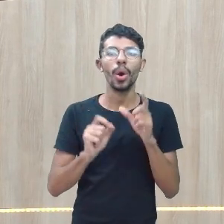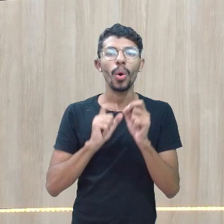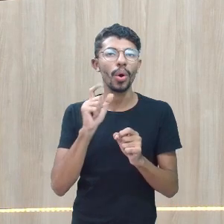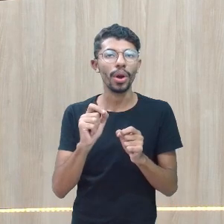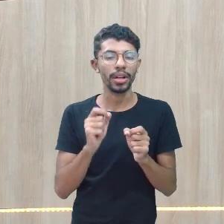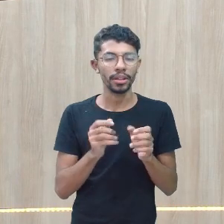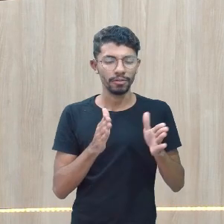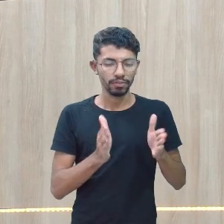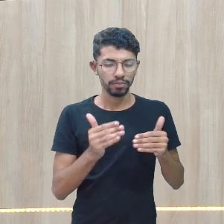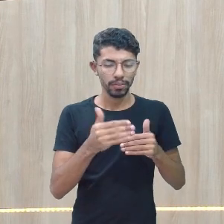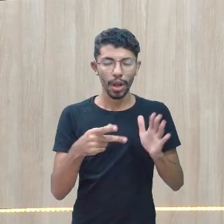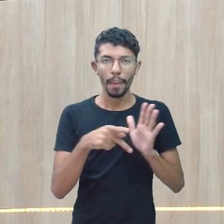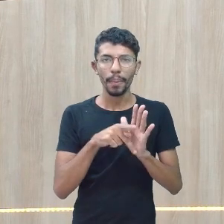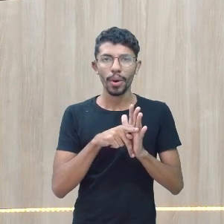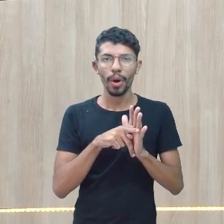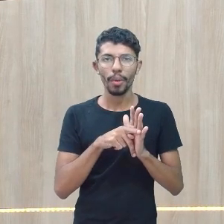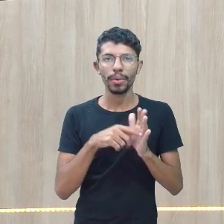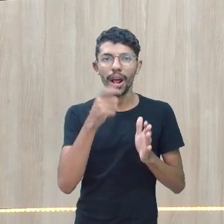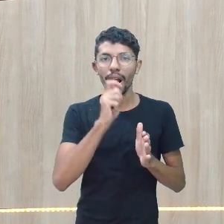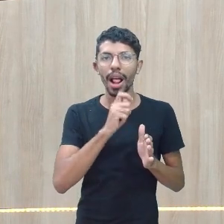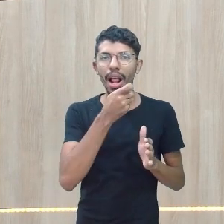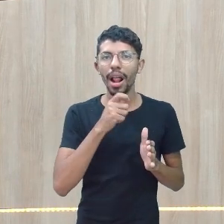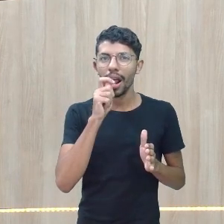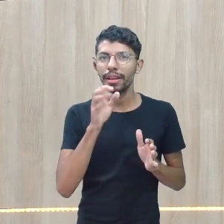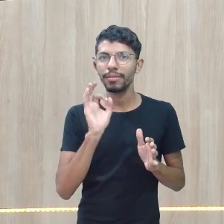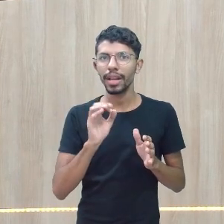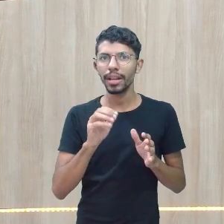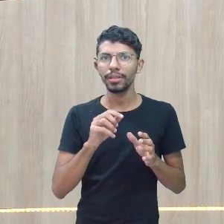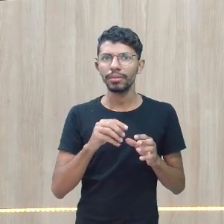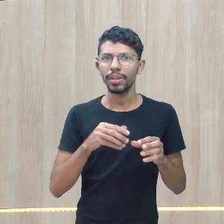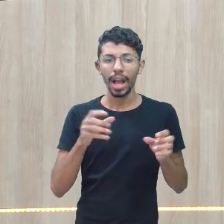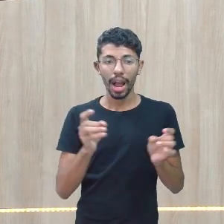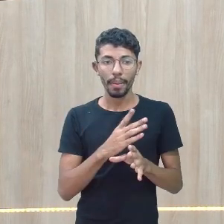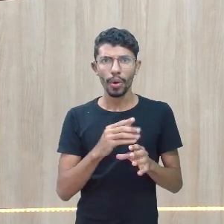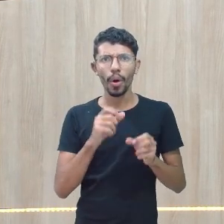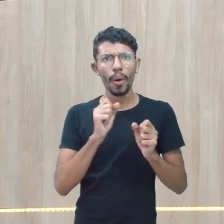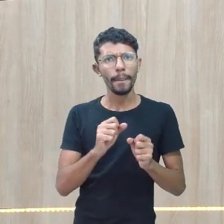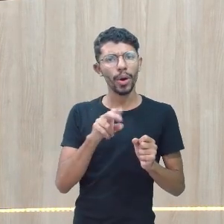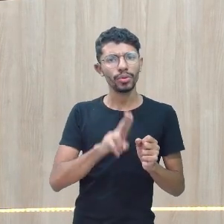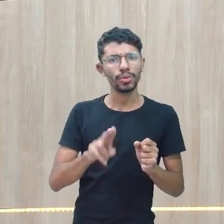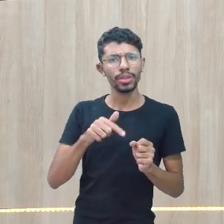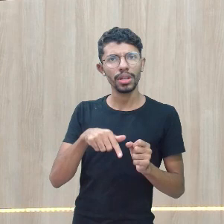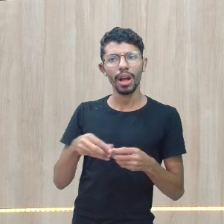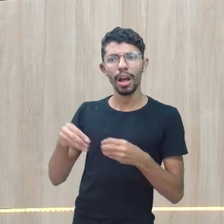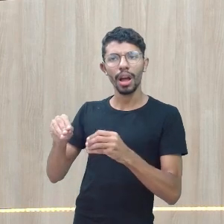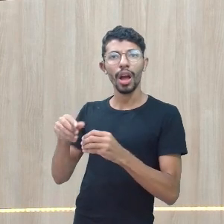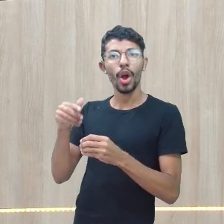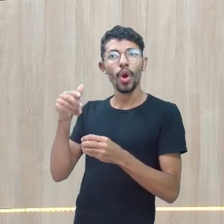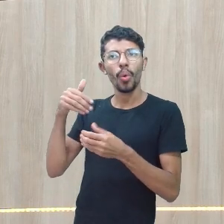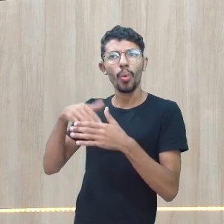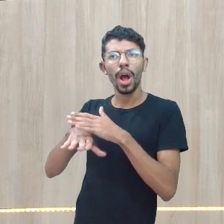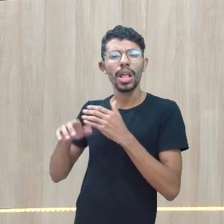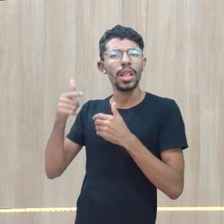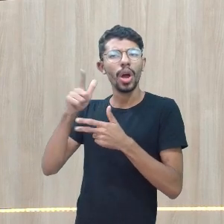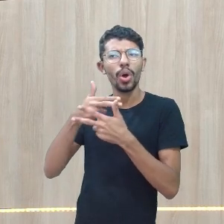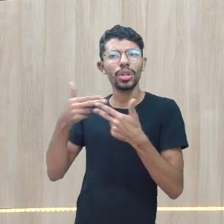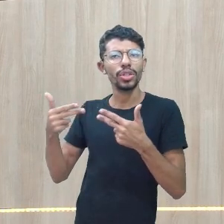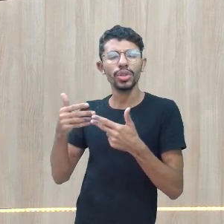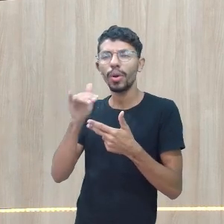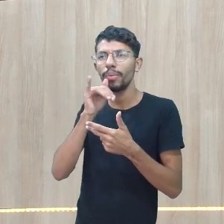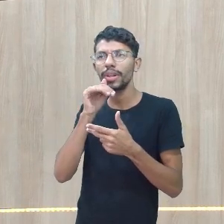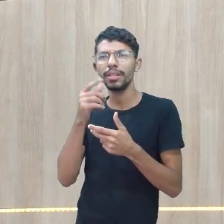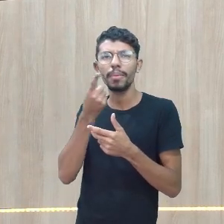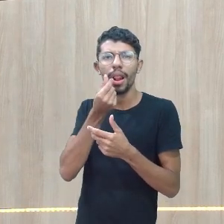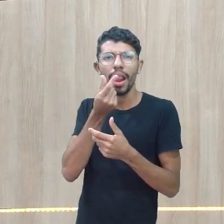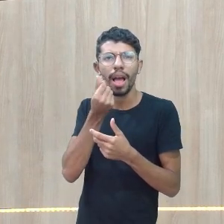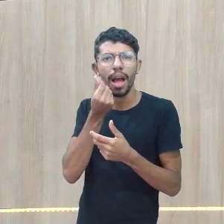minhas bijuterias, eu posso guardar minha maquiagem. E lá na cozinha é que ele tem uma função importante, não é? É guardar esses